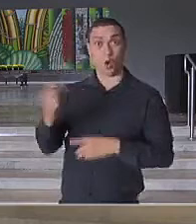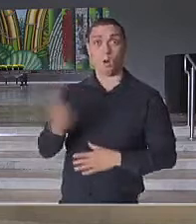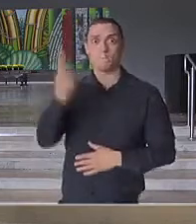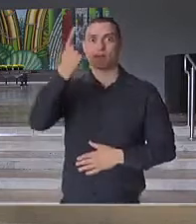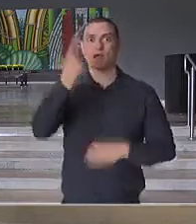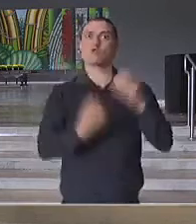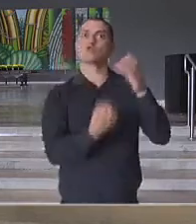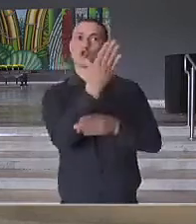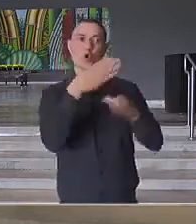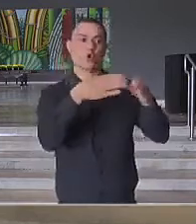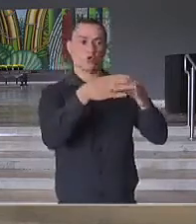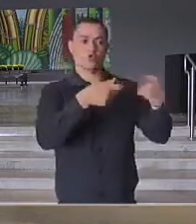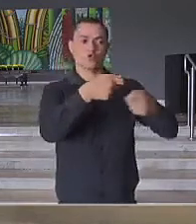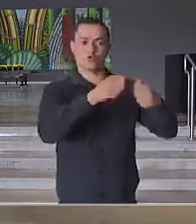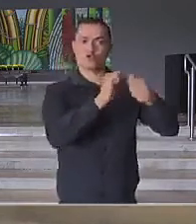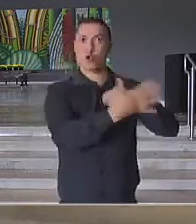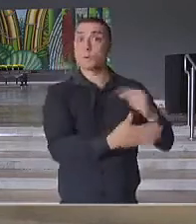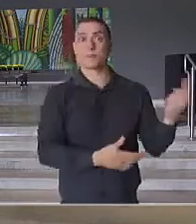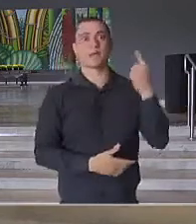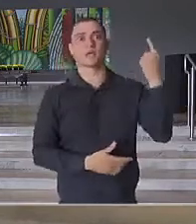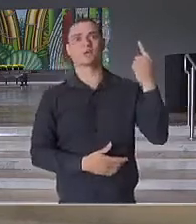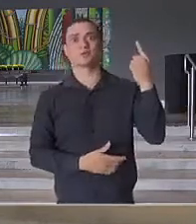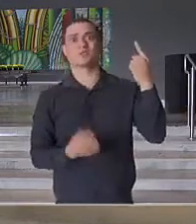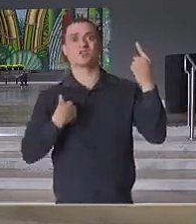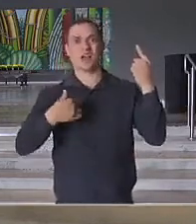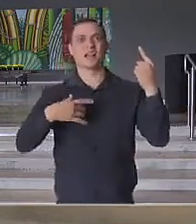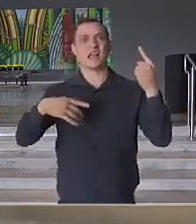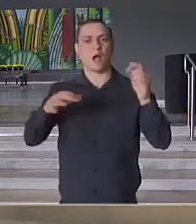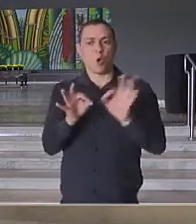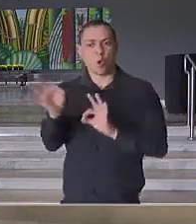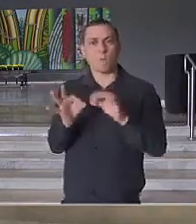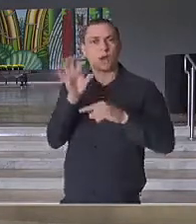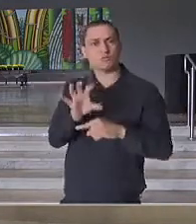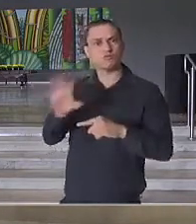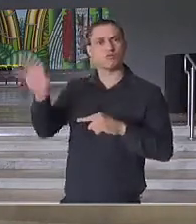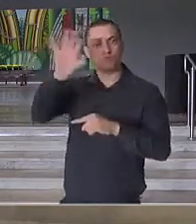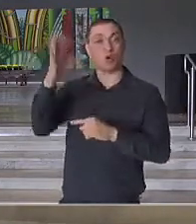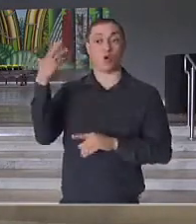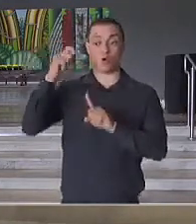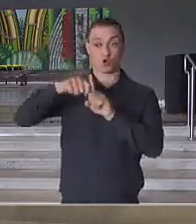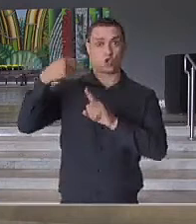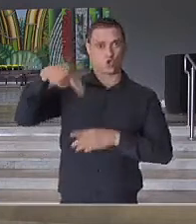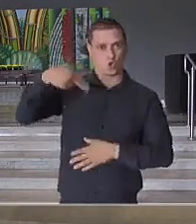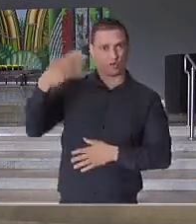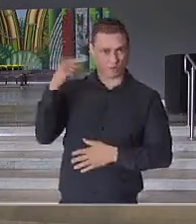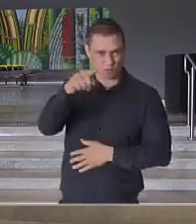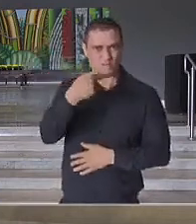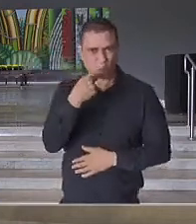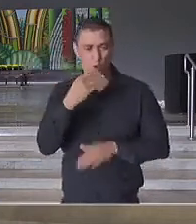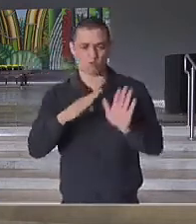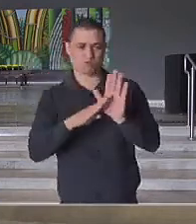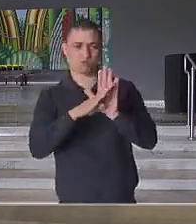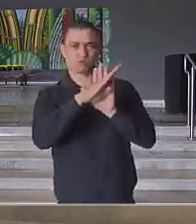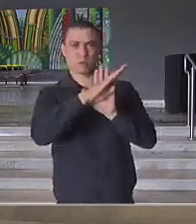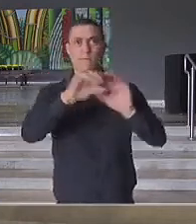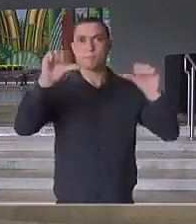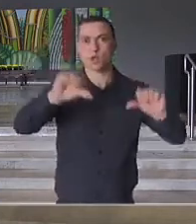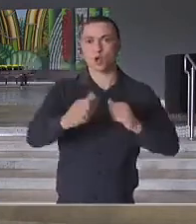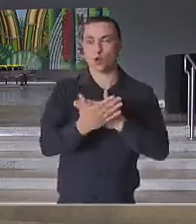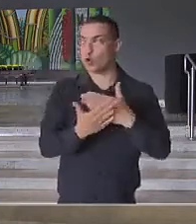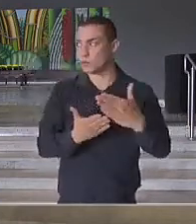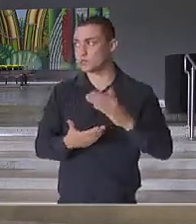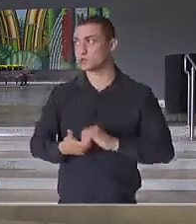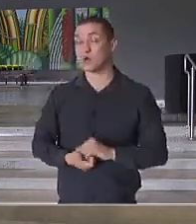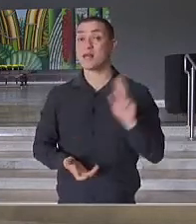centro de contingência, foi o primeiro a estabelecer um plano regional. Em novembro, quando você colocou que houve piora de indicadores,